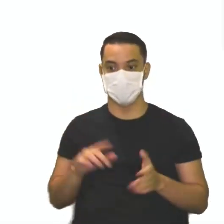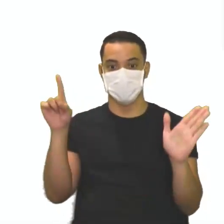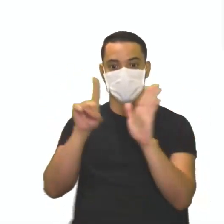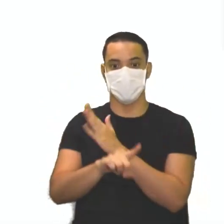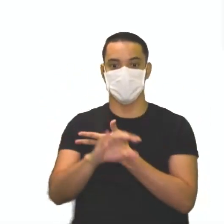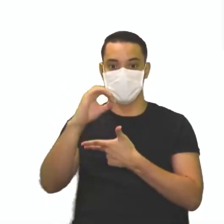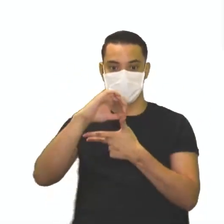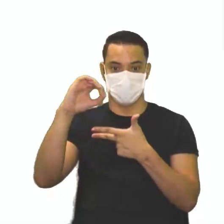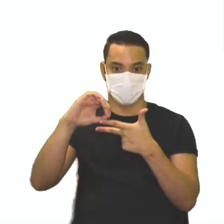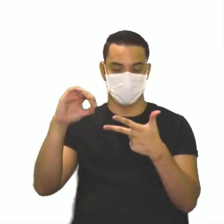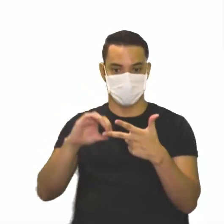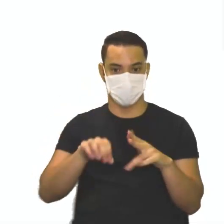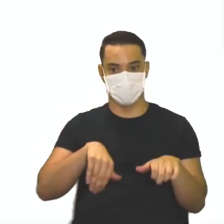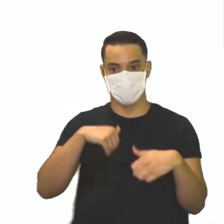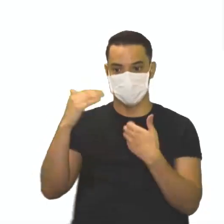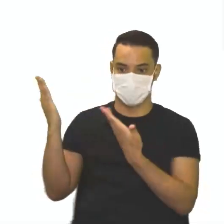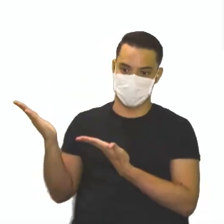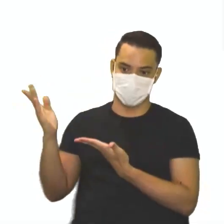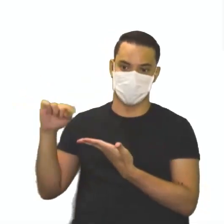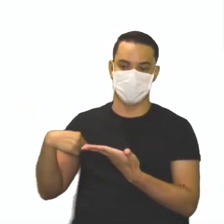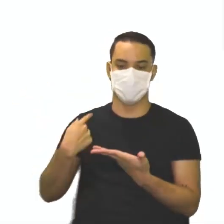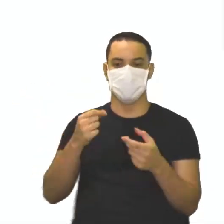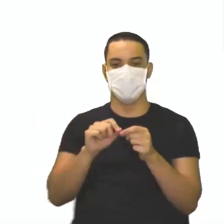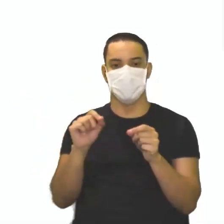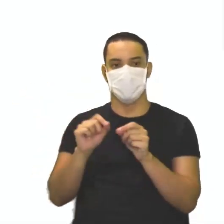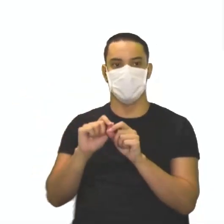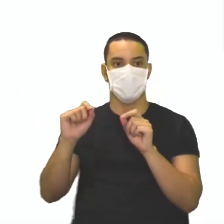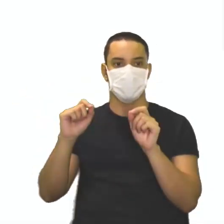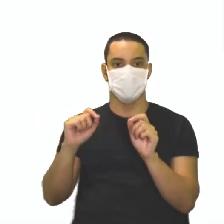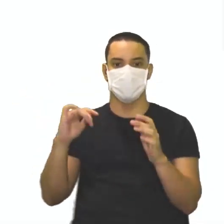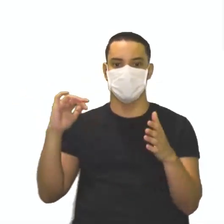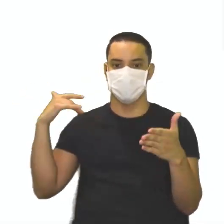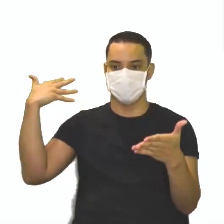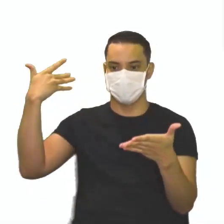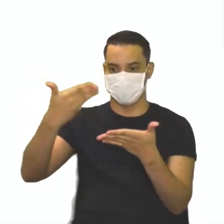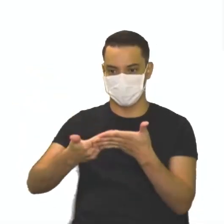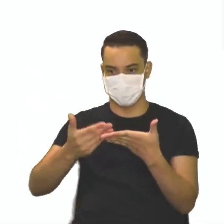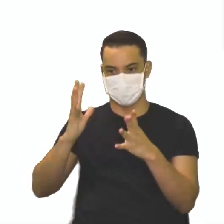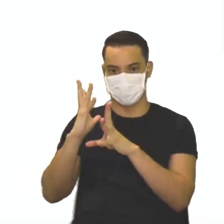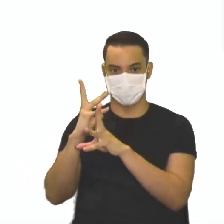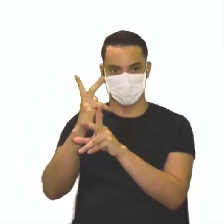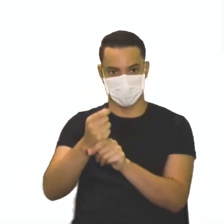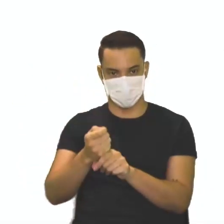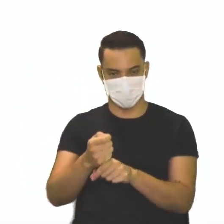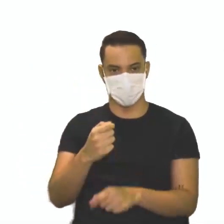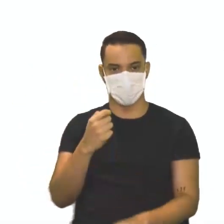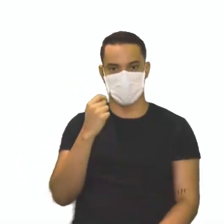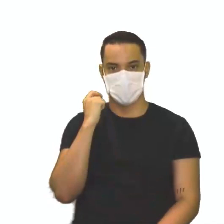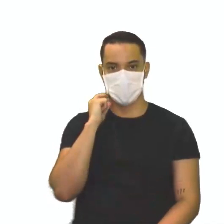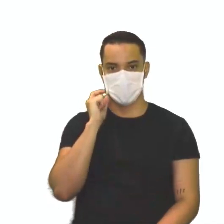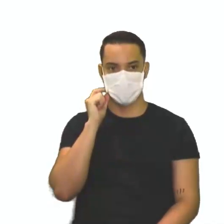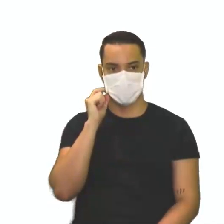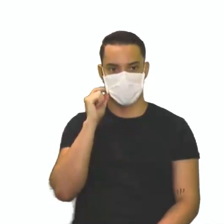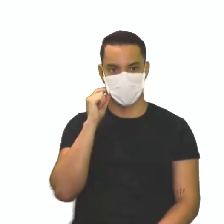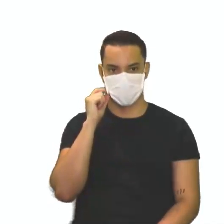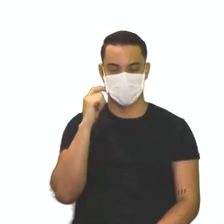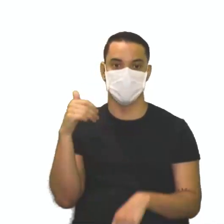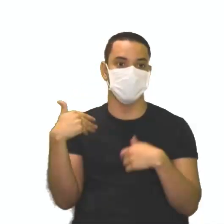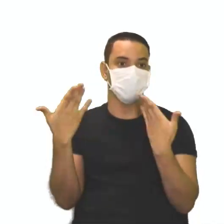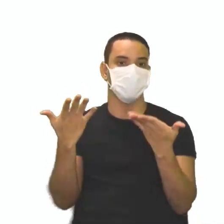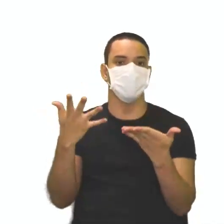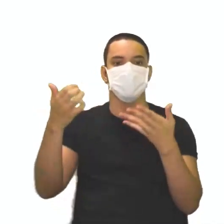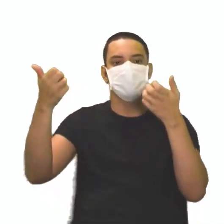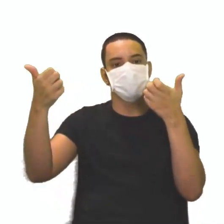Questãozinha do Enem, pessoal, para a gente fechar aqui a nossa resolução de questões. Bom, olha só o que ele